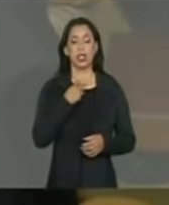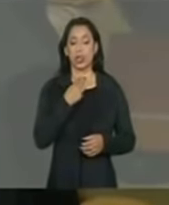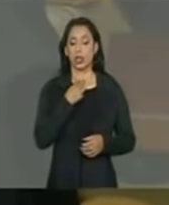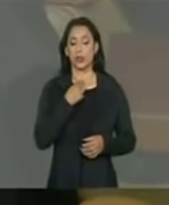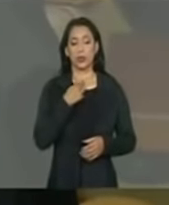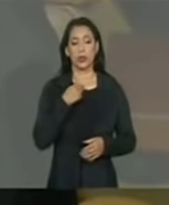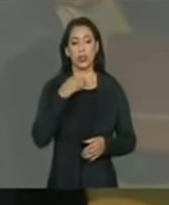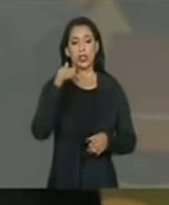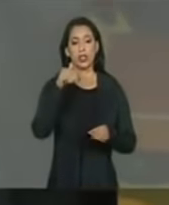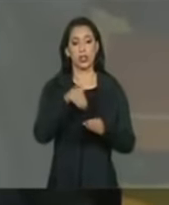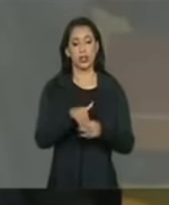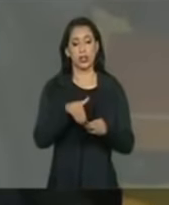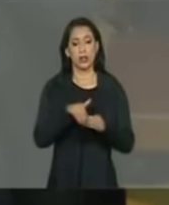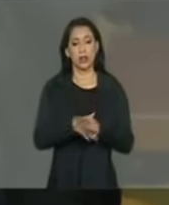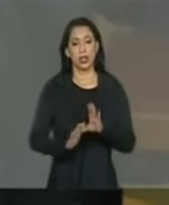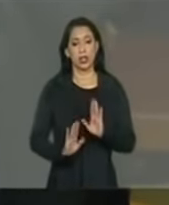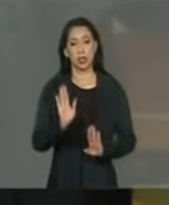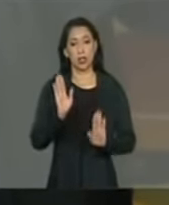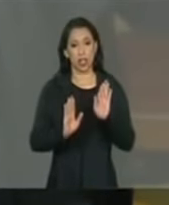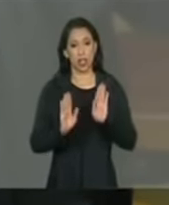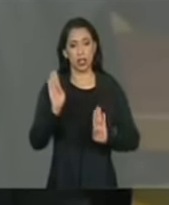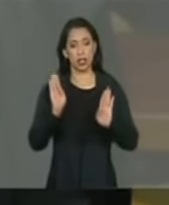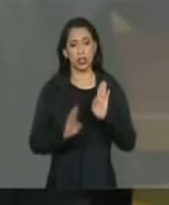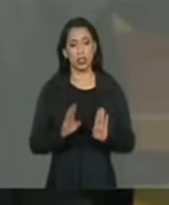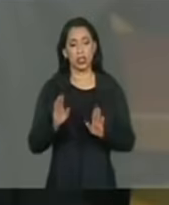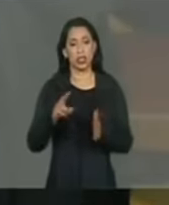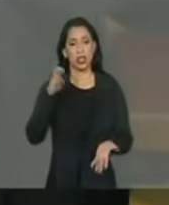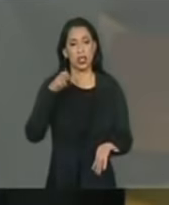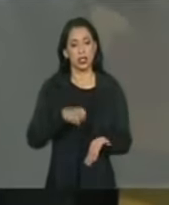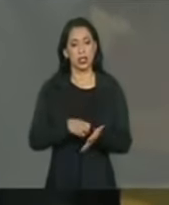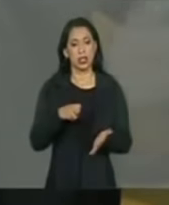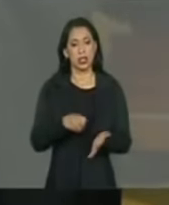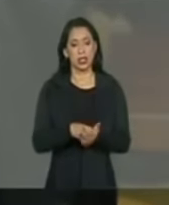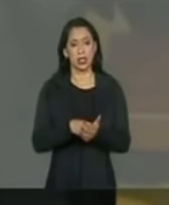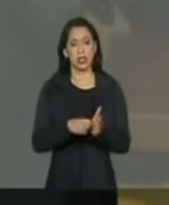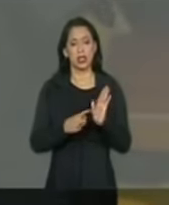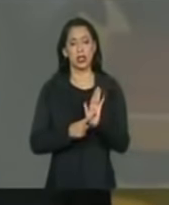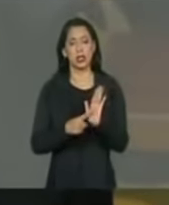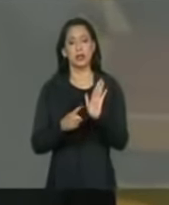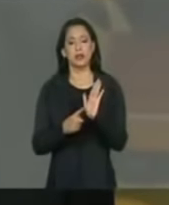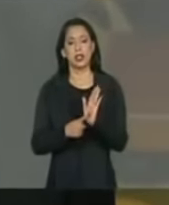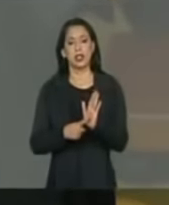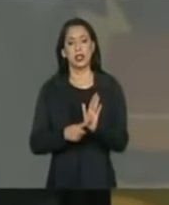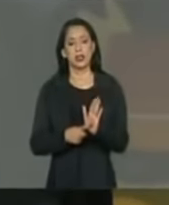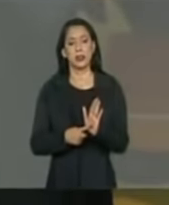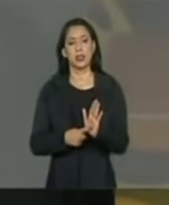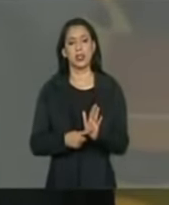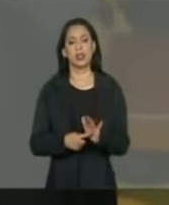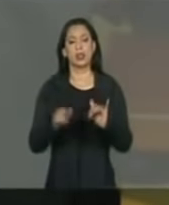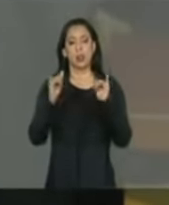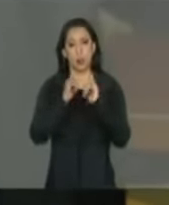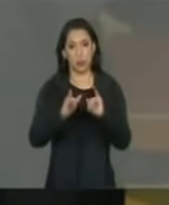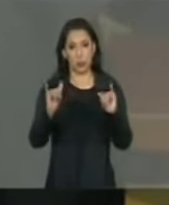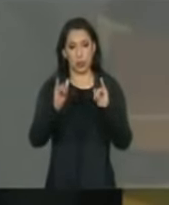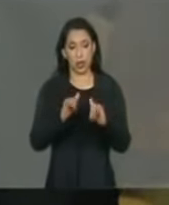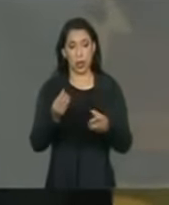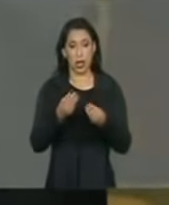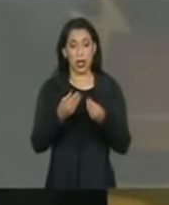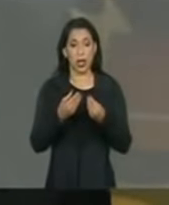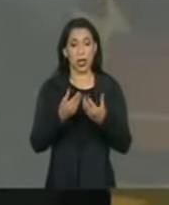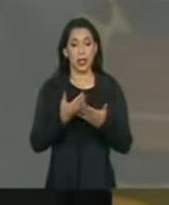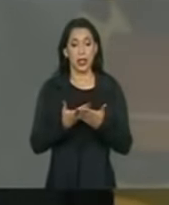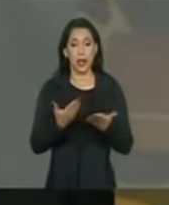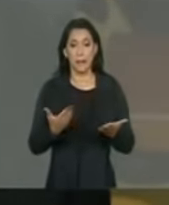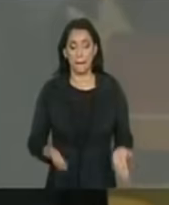candidato da existência de sentença condenatória expressamente e proclamou que a perda da capacidade